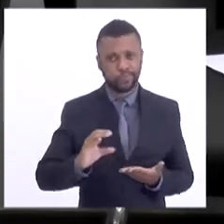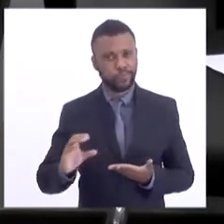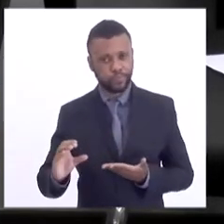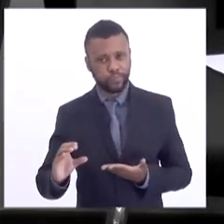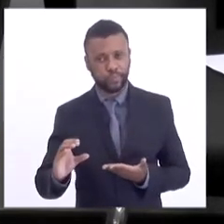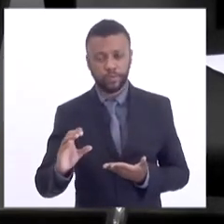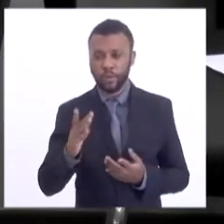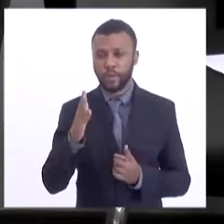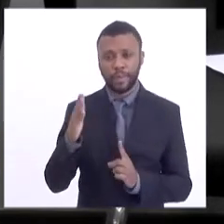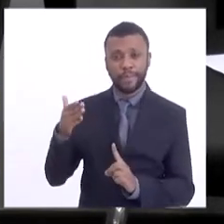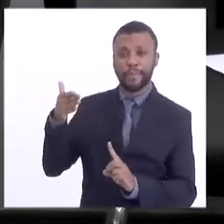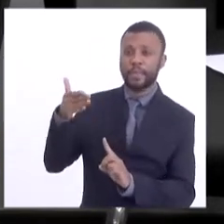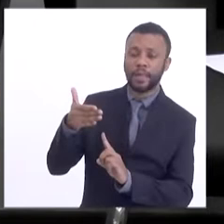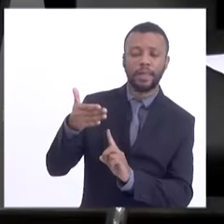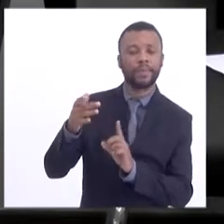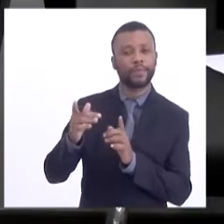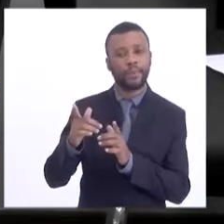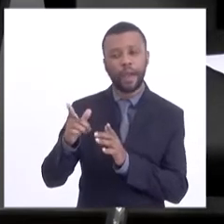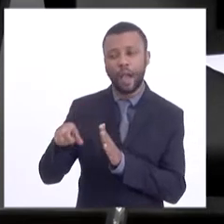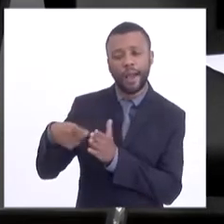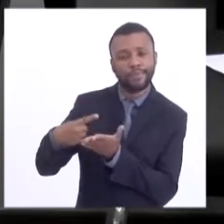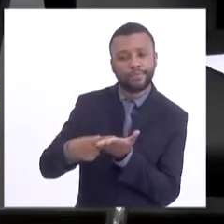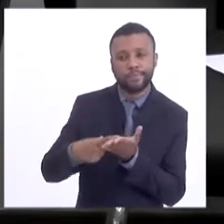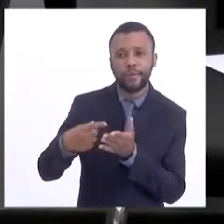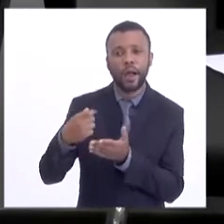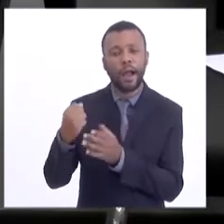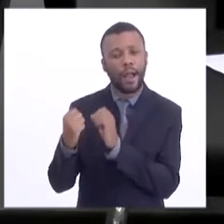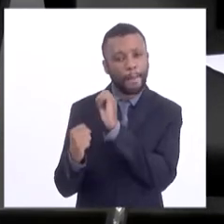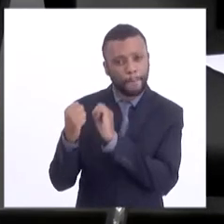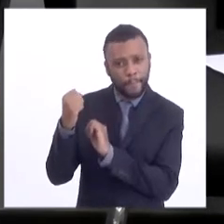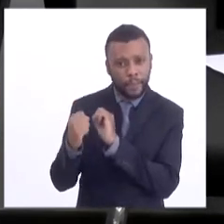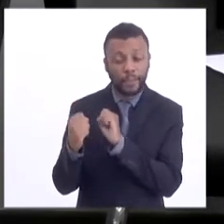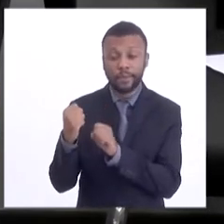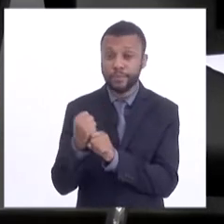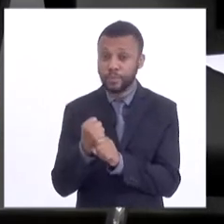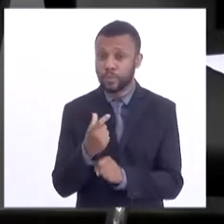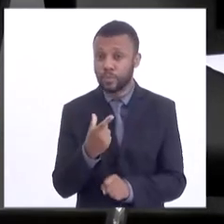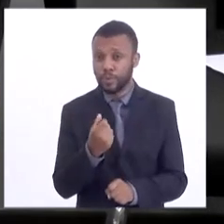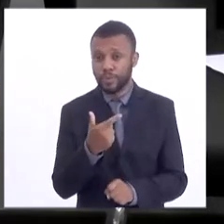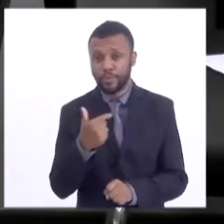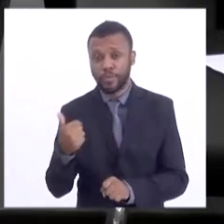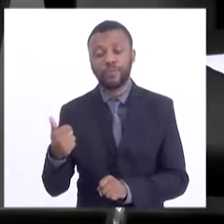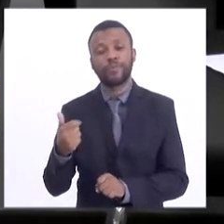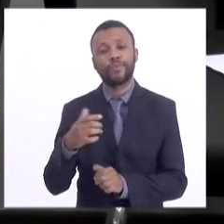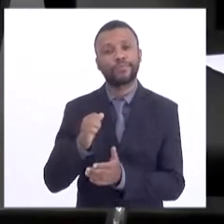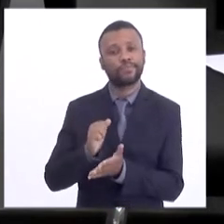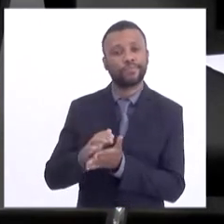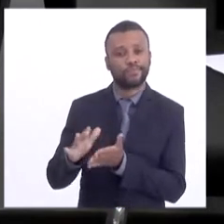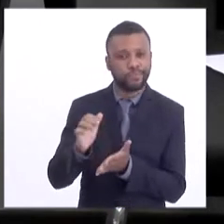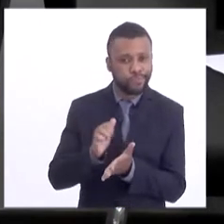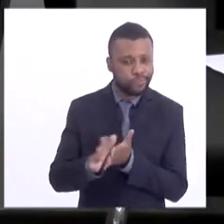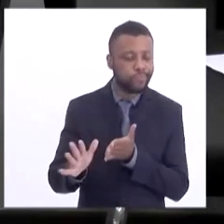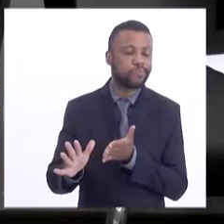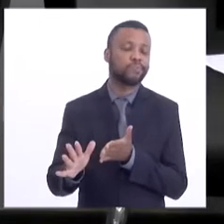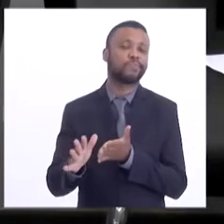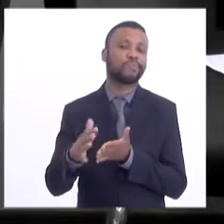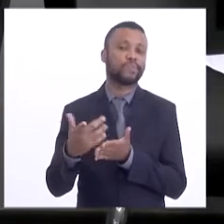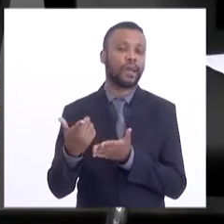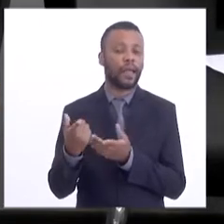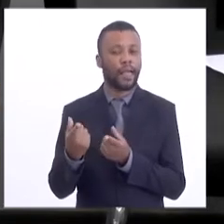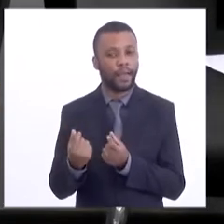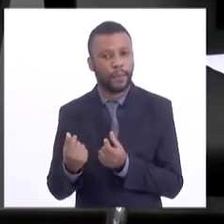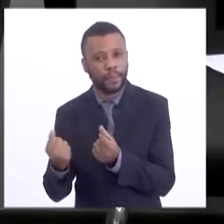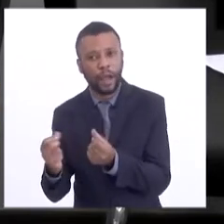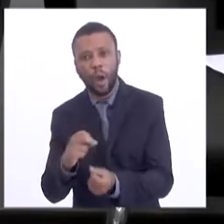que foram efetivamente liquidados em 2021 para outras despesas sejam elas de Capital ou